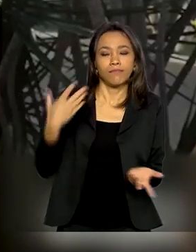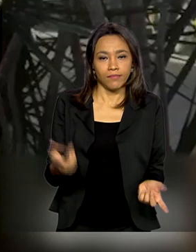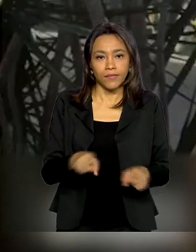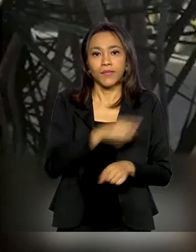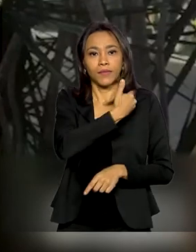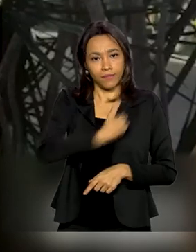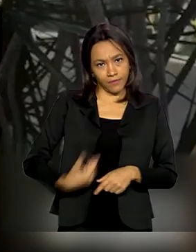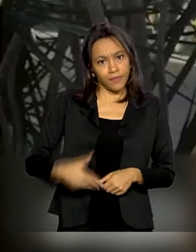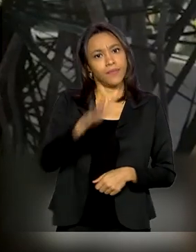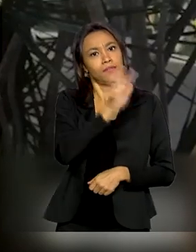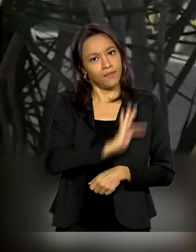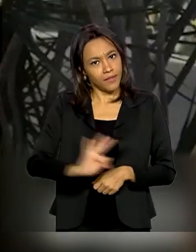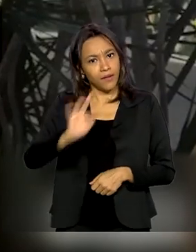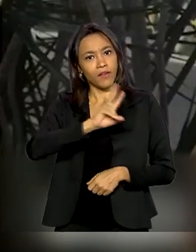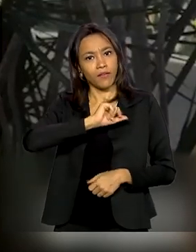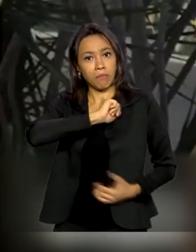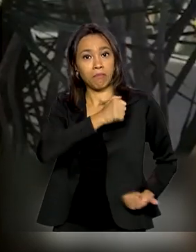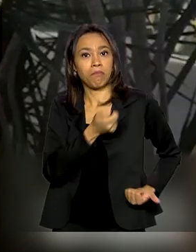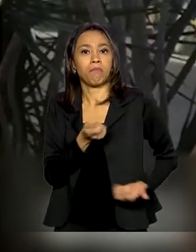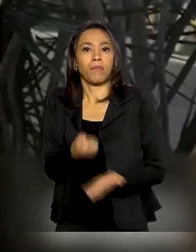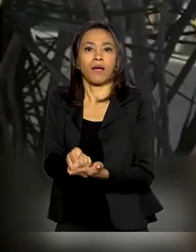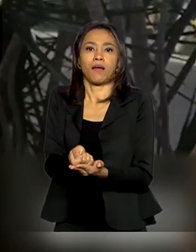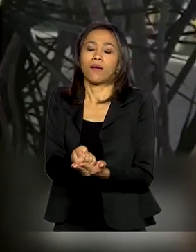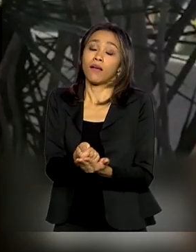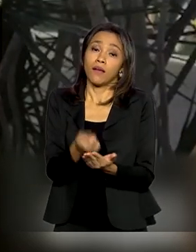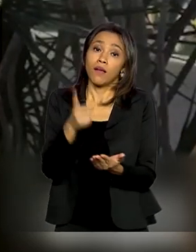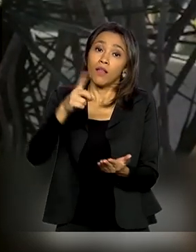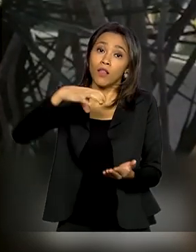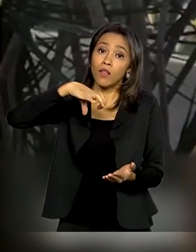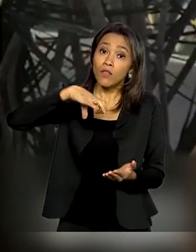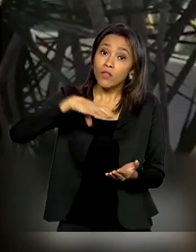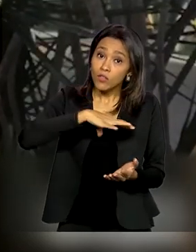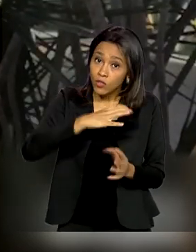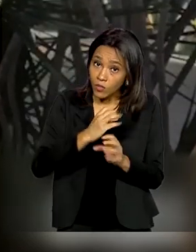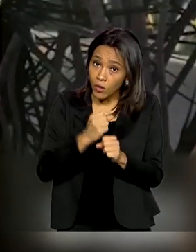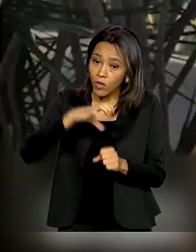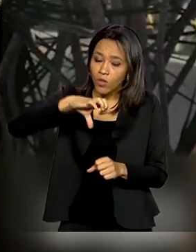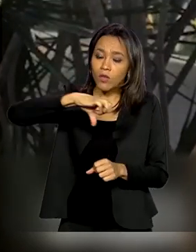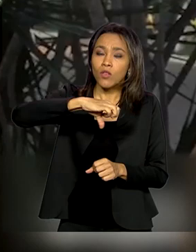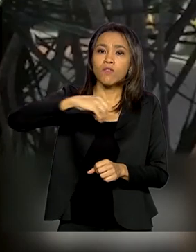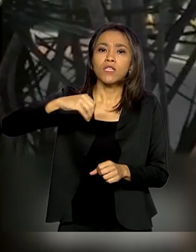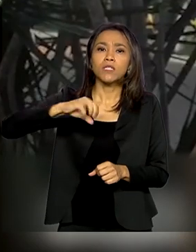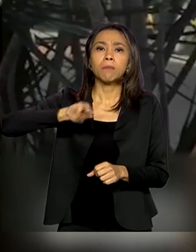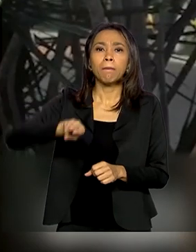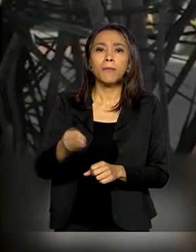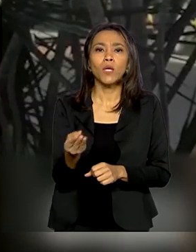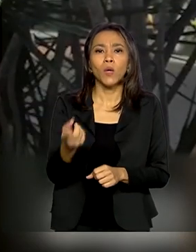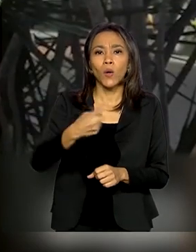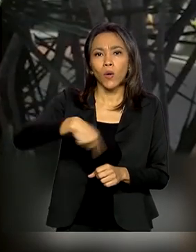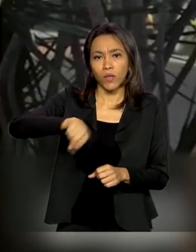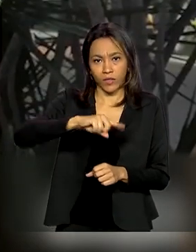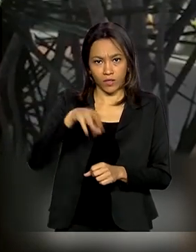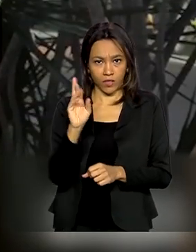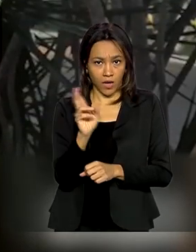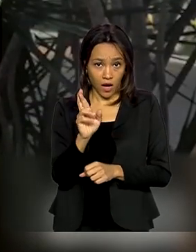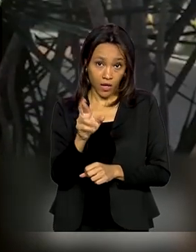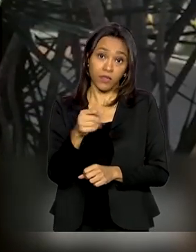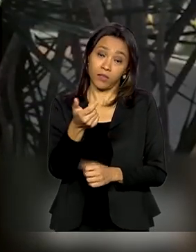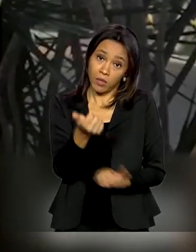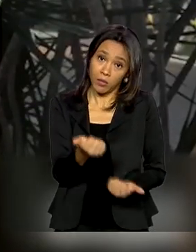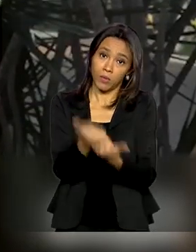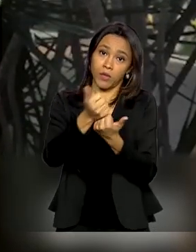vai bancar essa conta. Serão destinados 900 milhões de reais para a conta de desenvolvimento